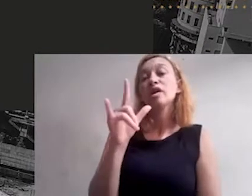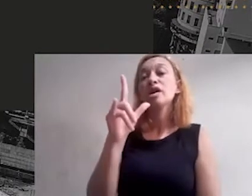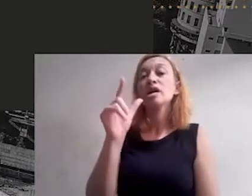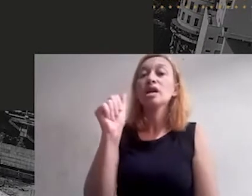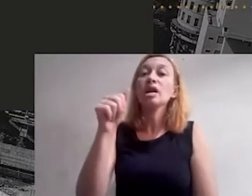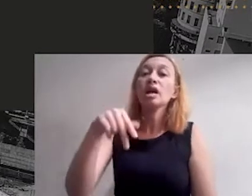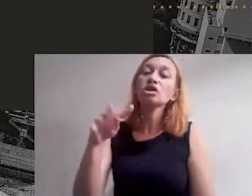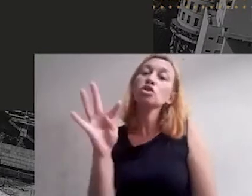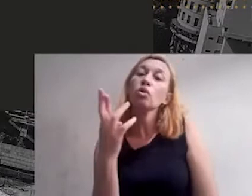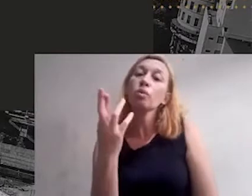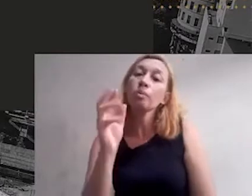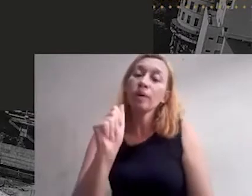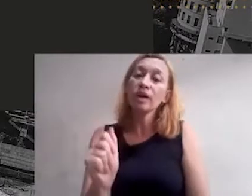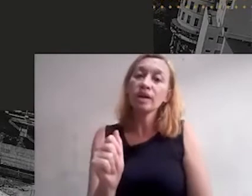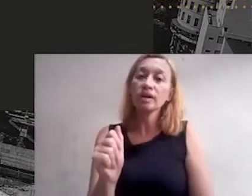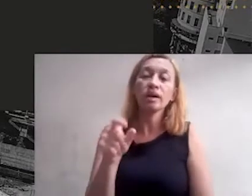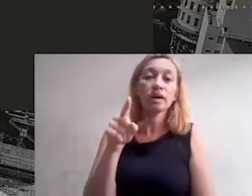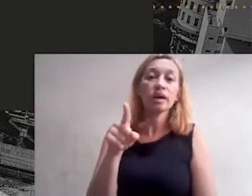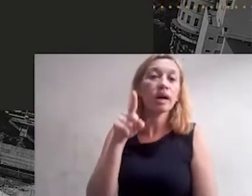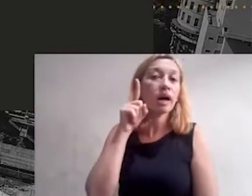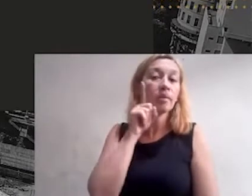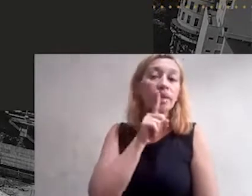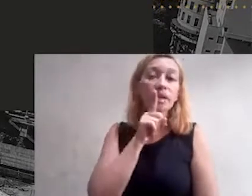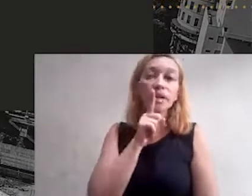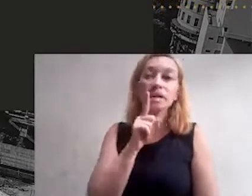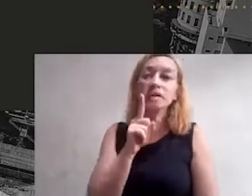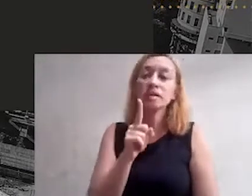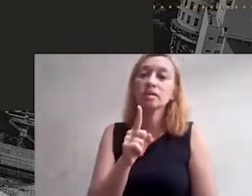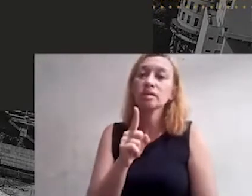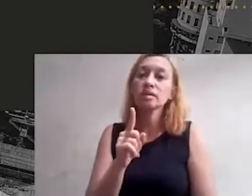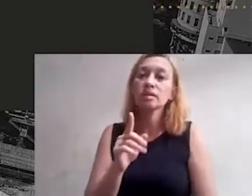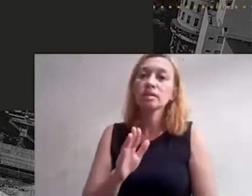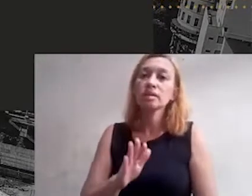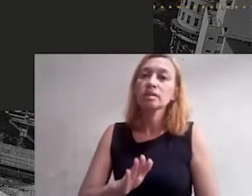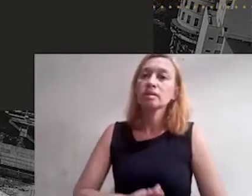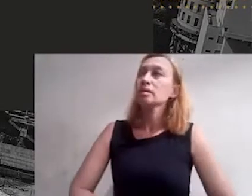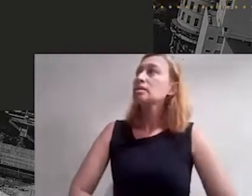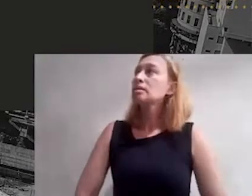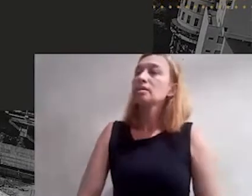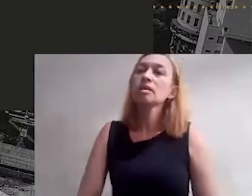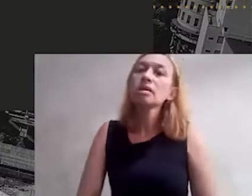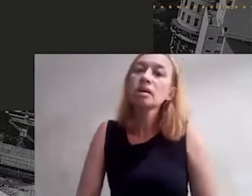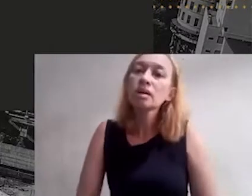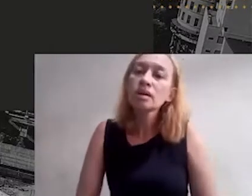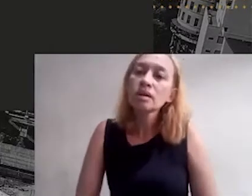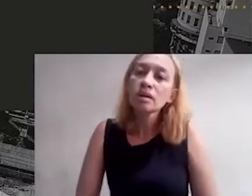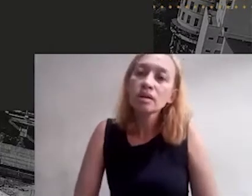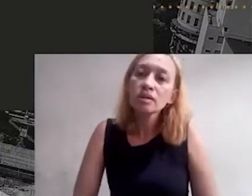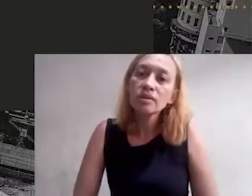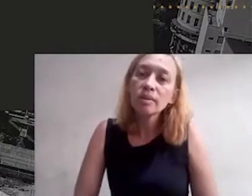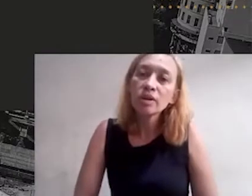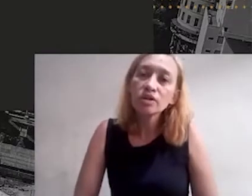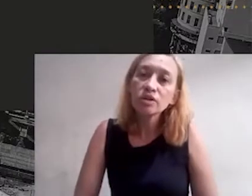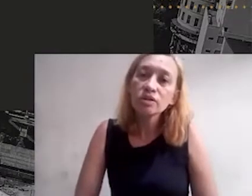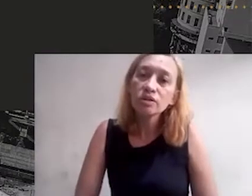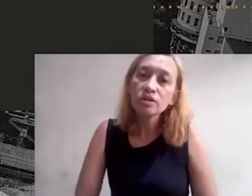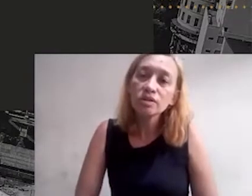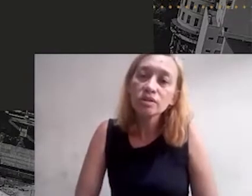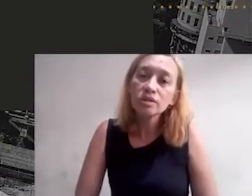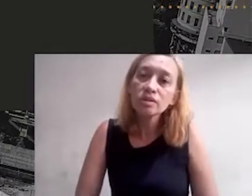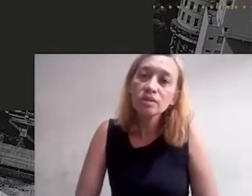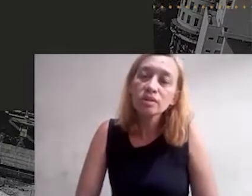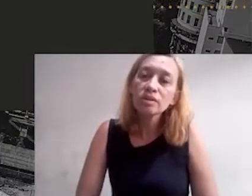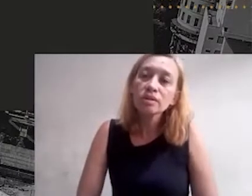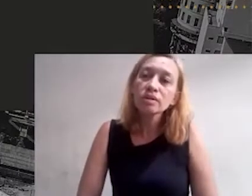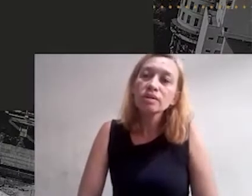mais com ações dentro dos Estados Unidos do que com ações fora. Então, esse é um desafio